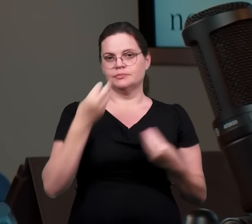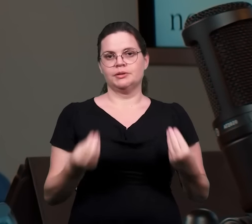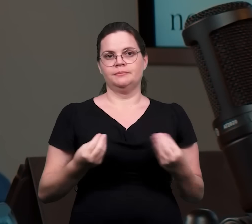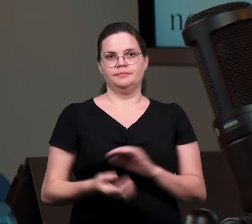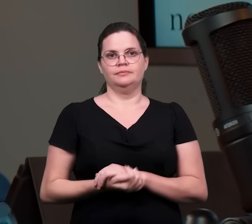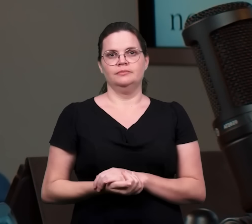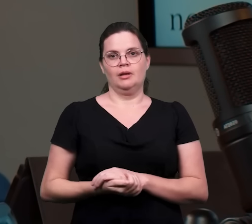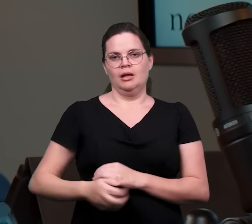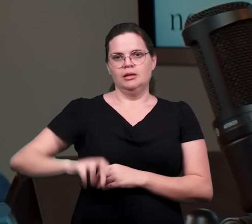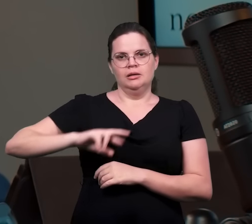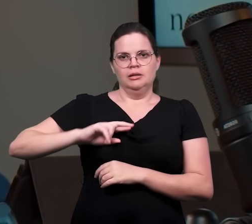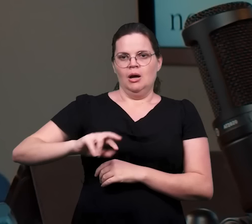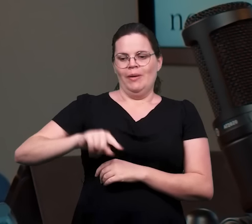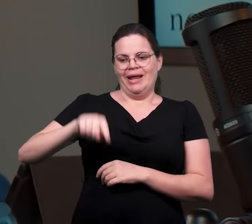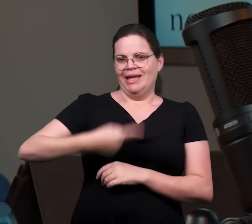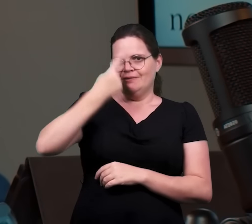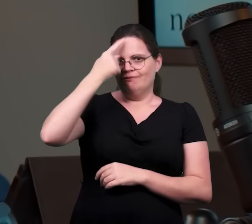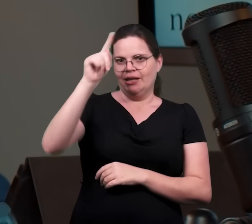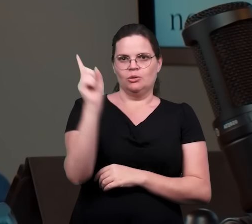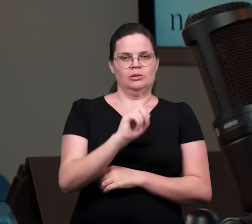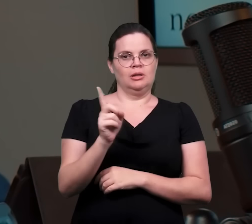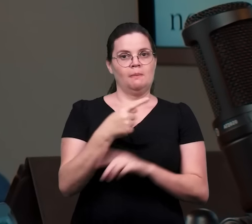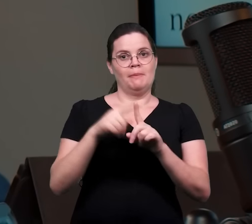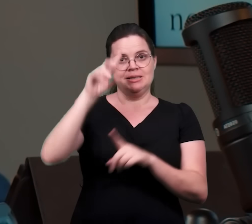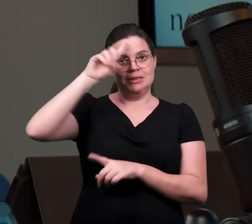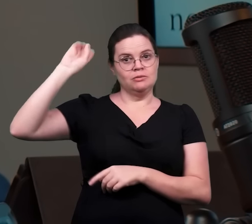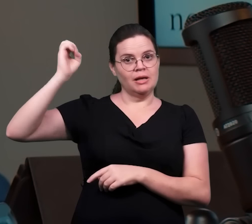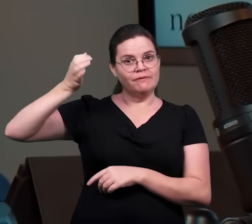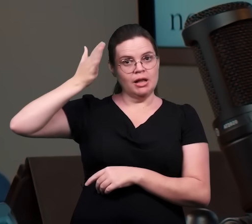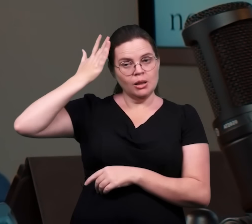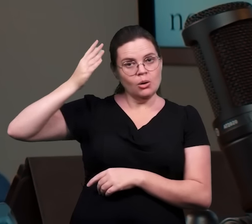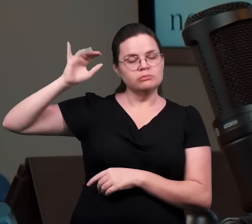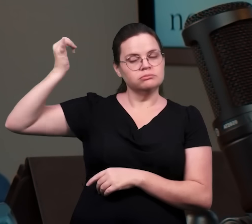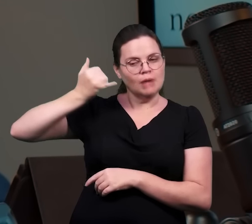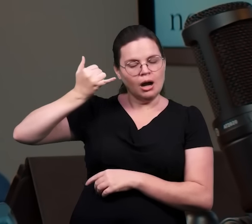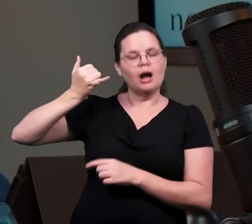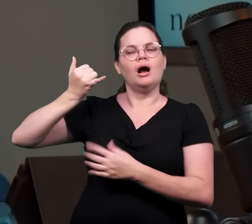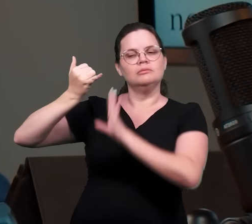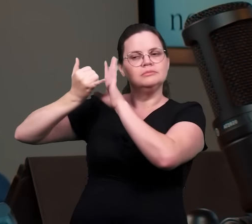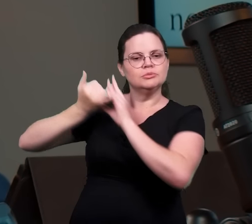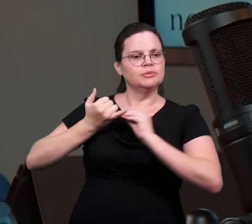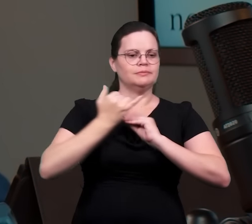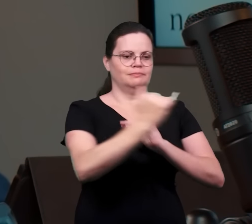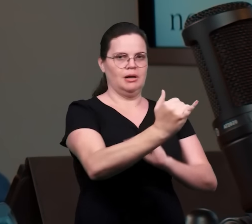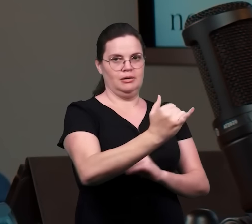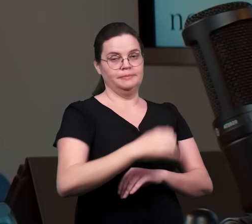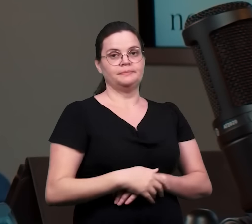mensagem que não era dele, não era do coração dele, mas era uma mensagem de Deus. E quando o Senhor o